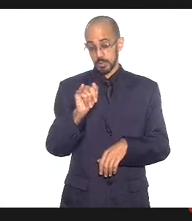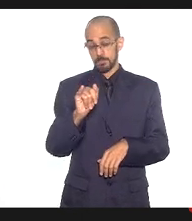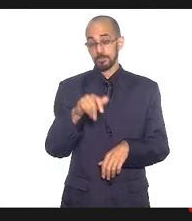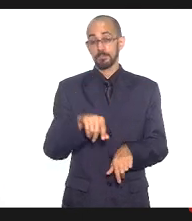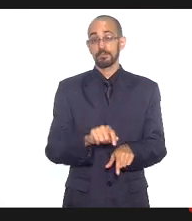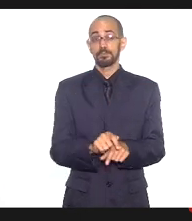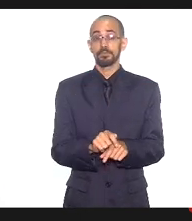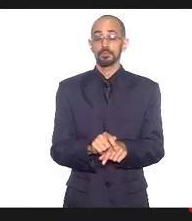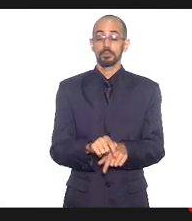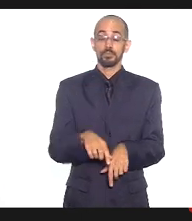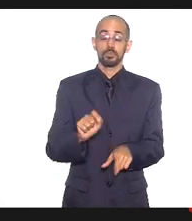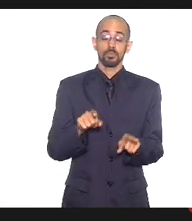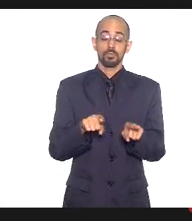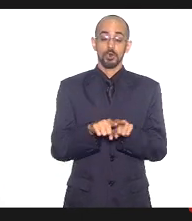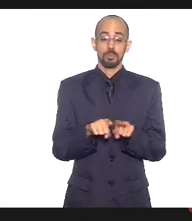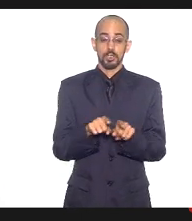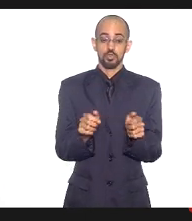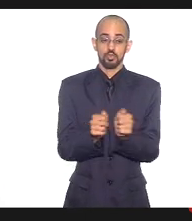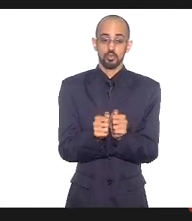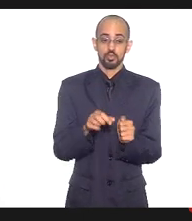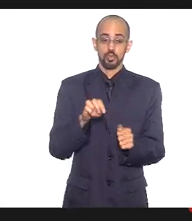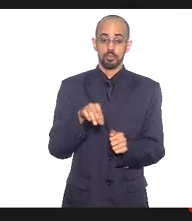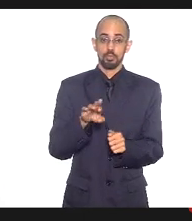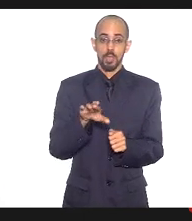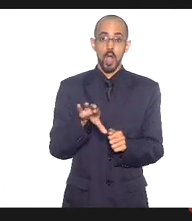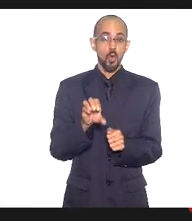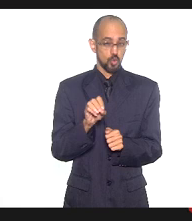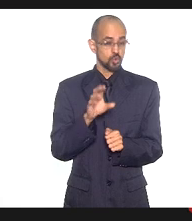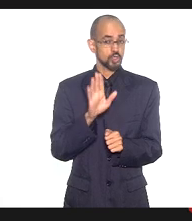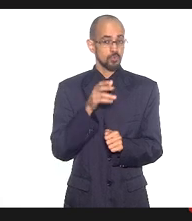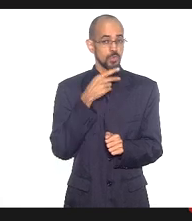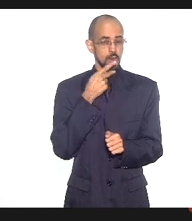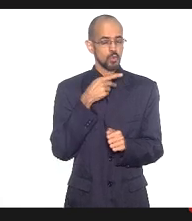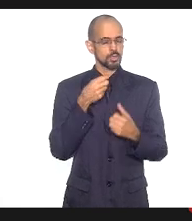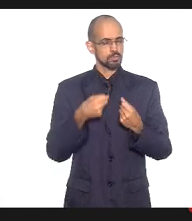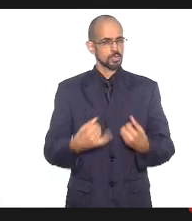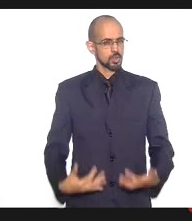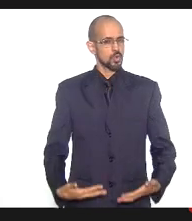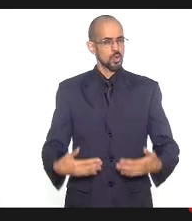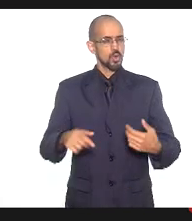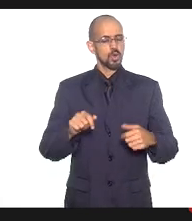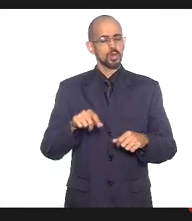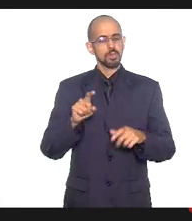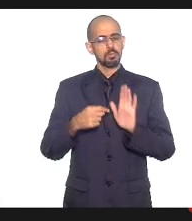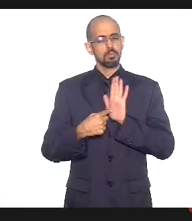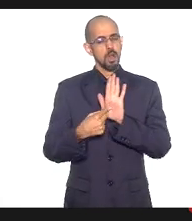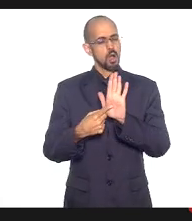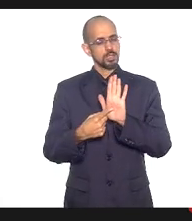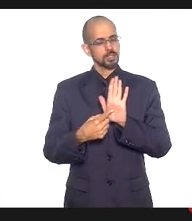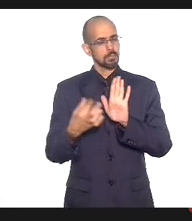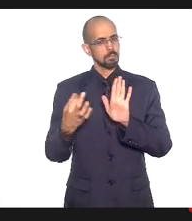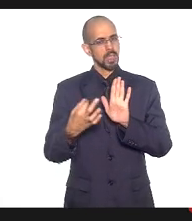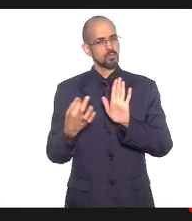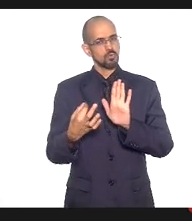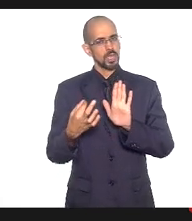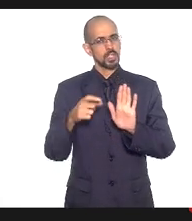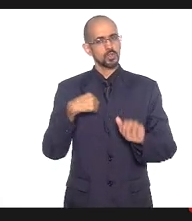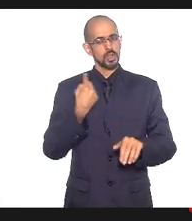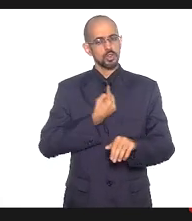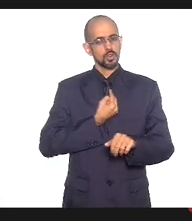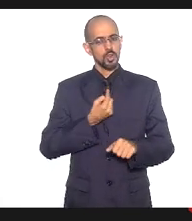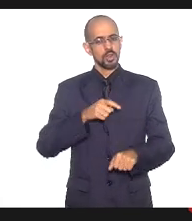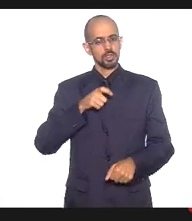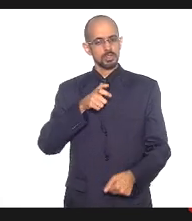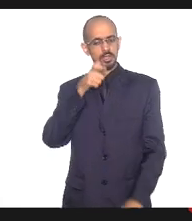pelo Mauro também na fala dele, e que ilustra perfeitamente, pelo menos no nosso entendimento, essa narrativa da